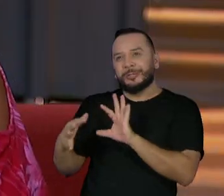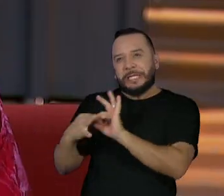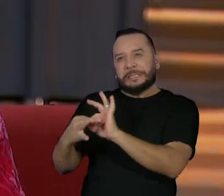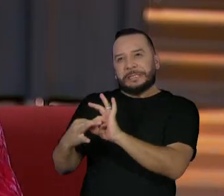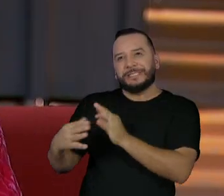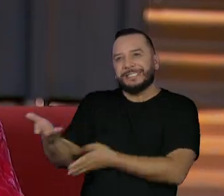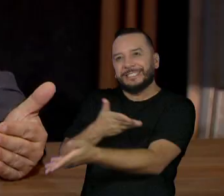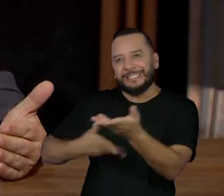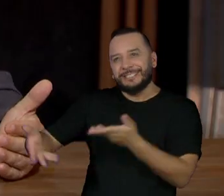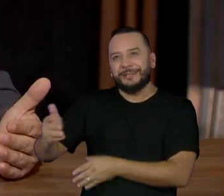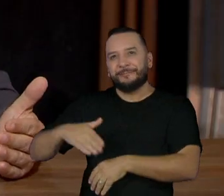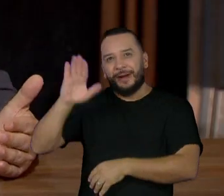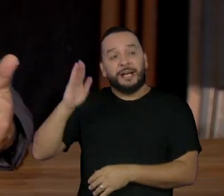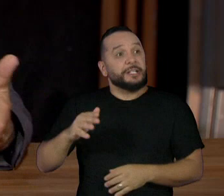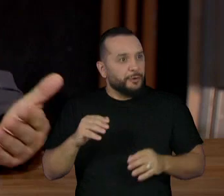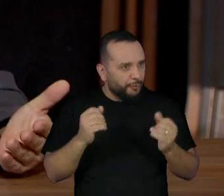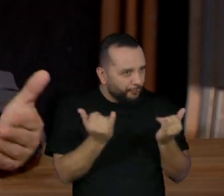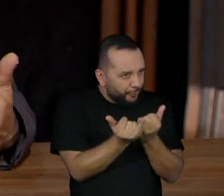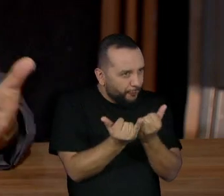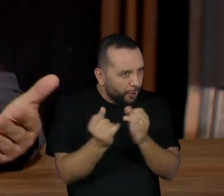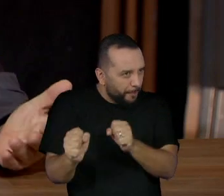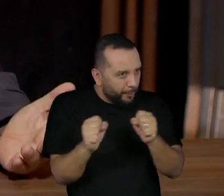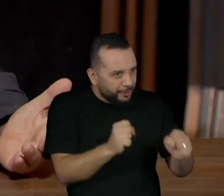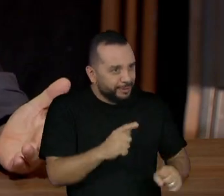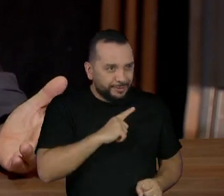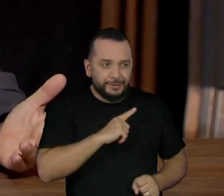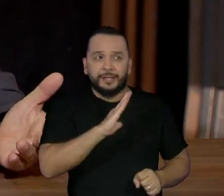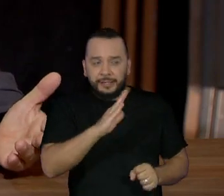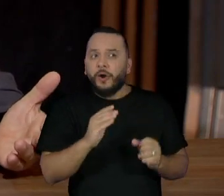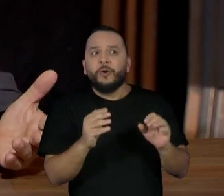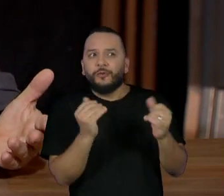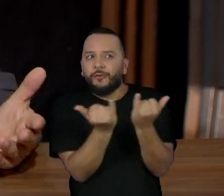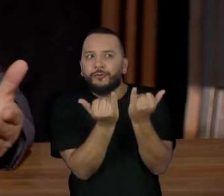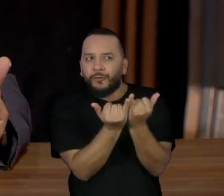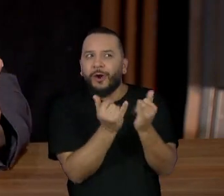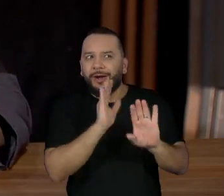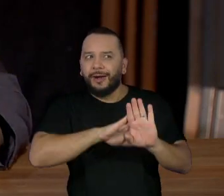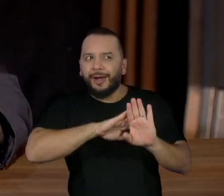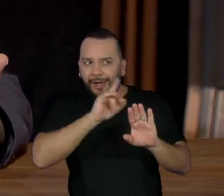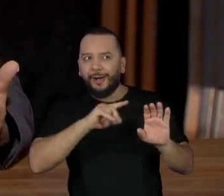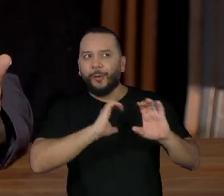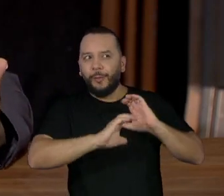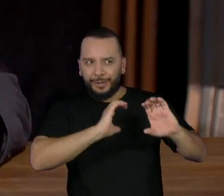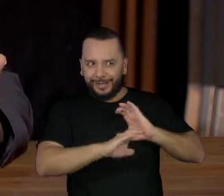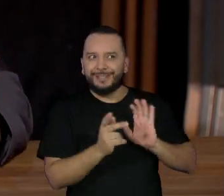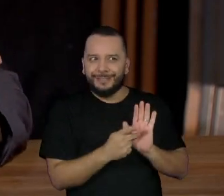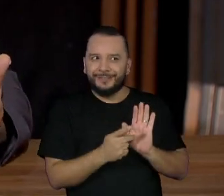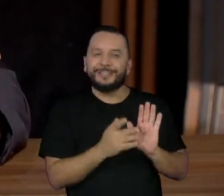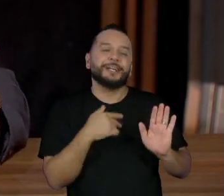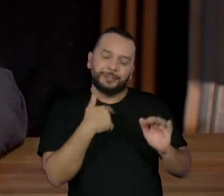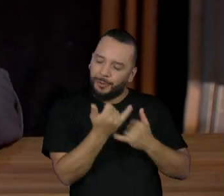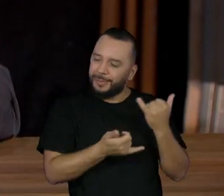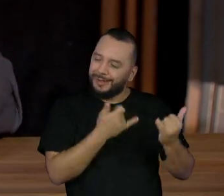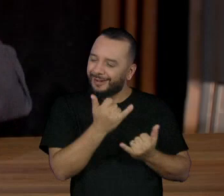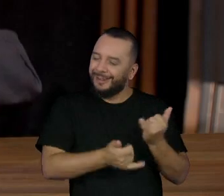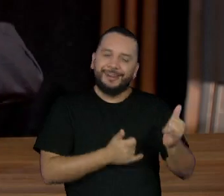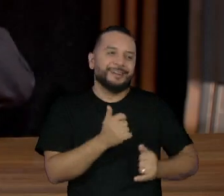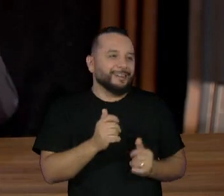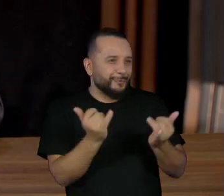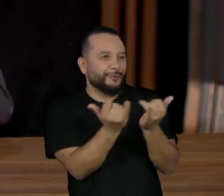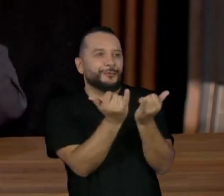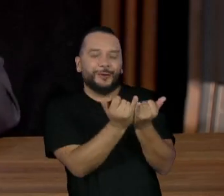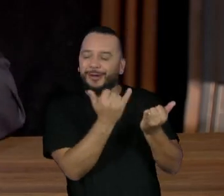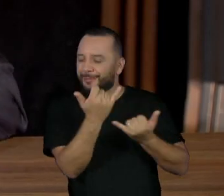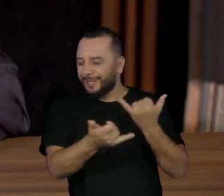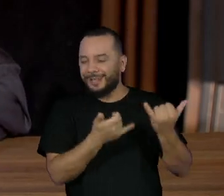O poder da fofoca. Na verdade, estamos falando de comunicação. Sim, né? exato. E é claro, estou brincando aqui de fofoca, mas tem